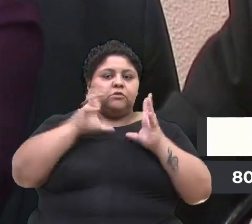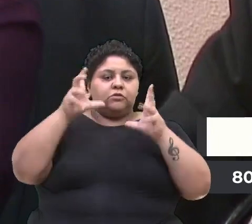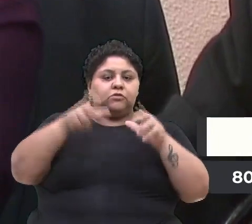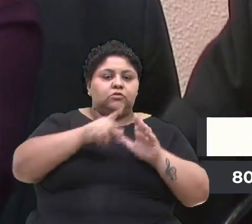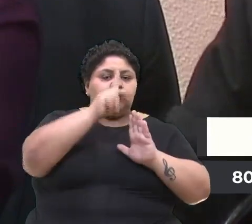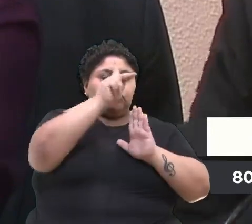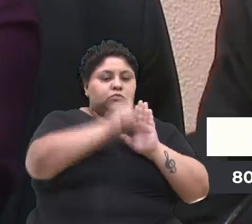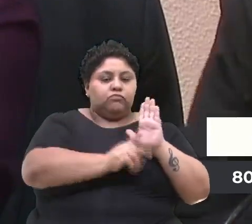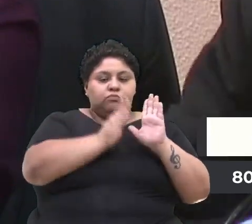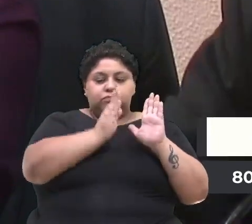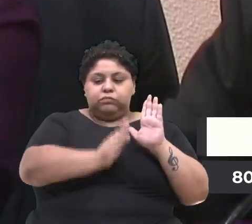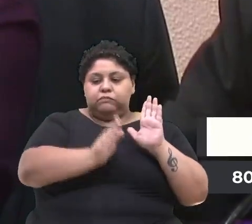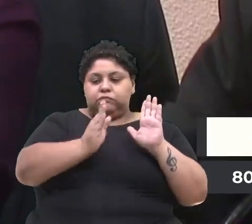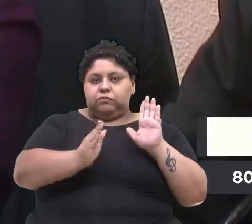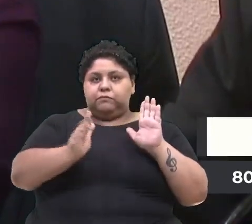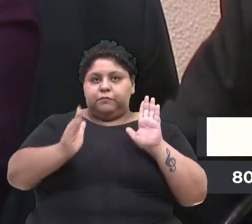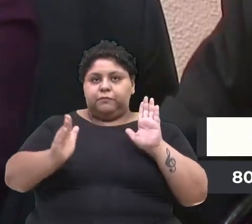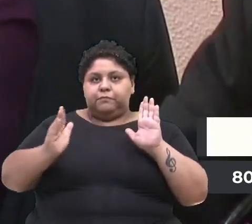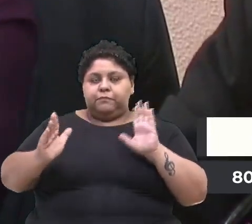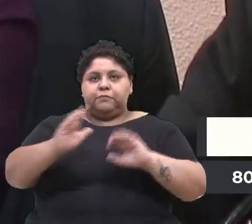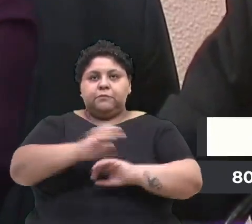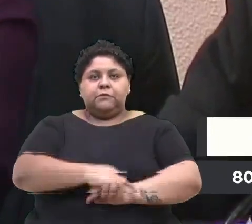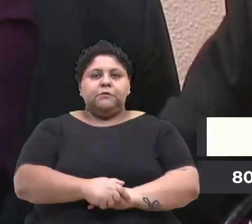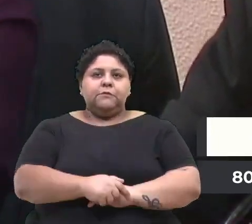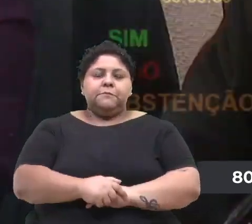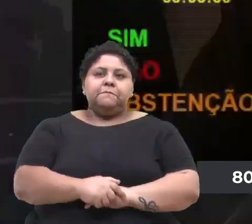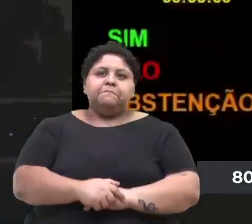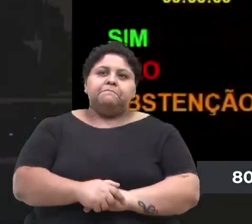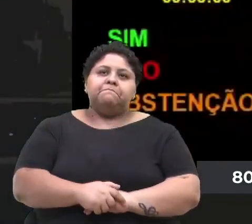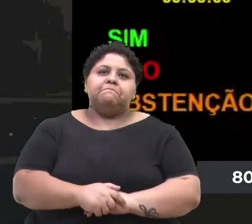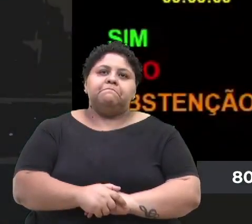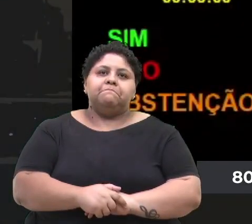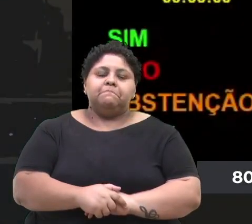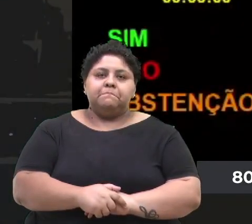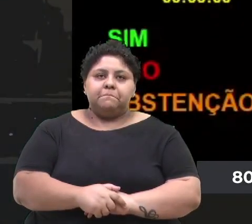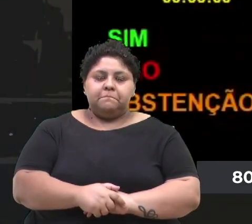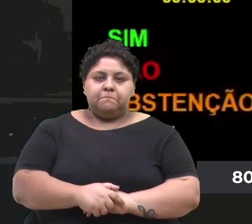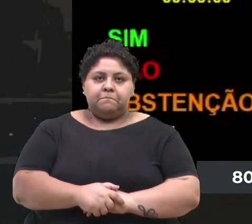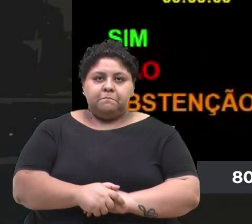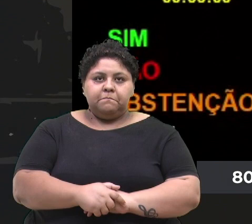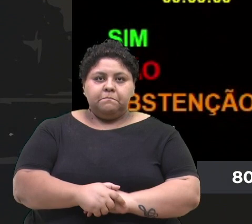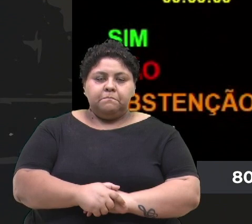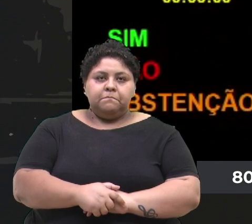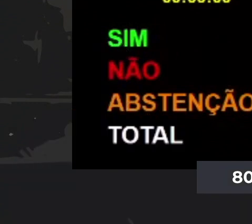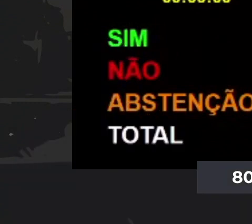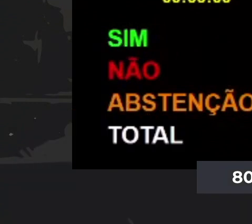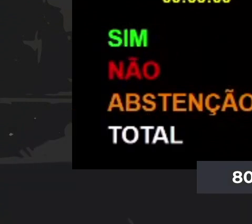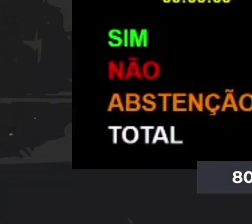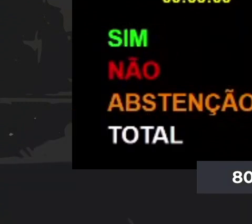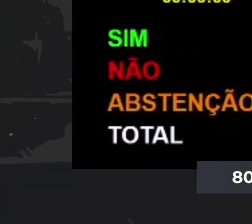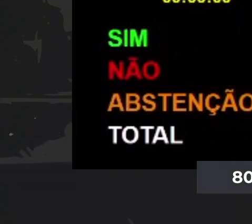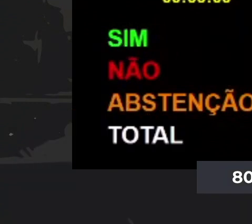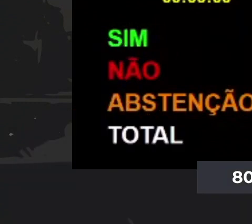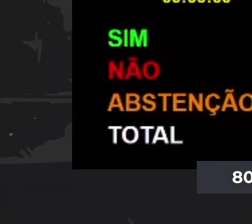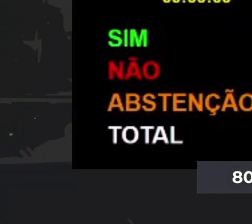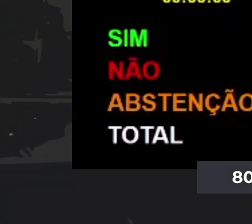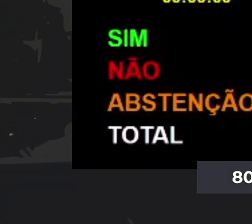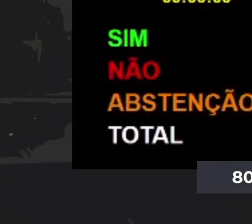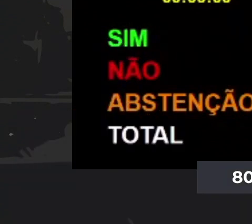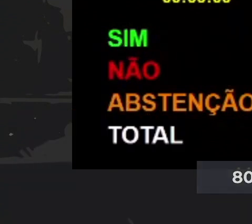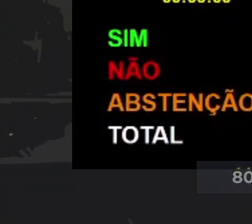bloco. Obrigado. Estela Balardim vota sim. Lucas Gil vota sim, presidente. Lucas Gil vota